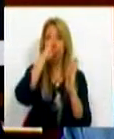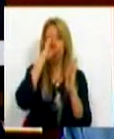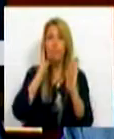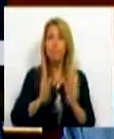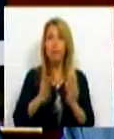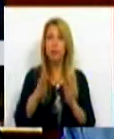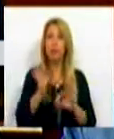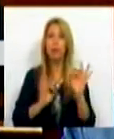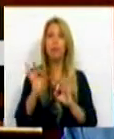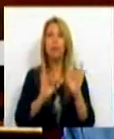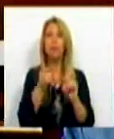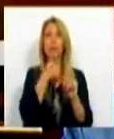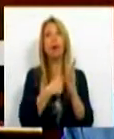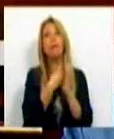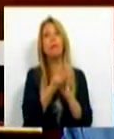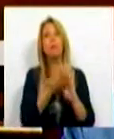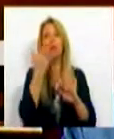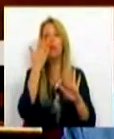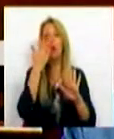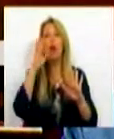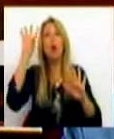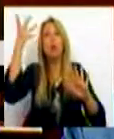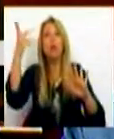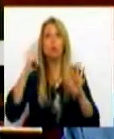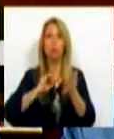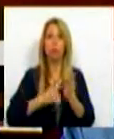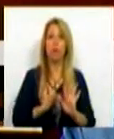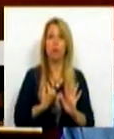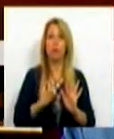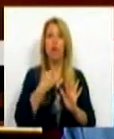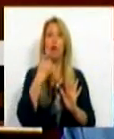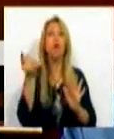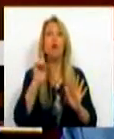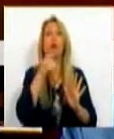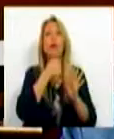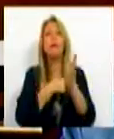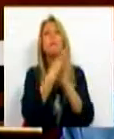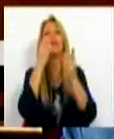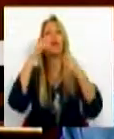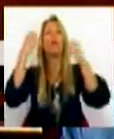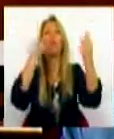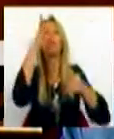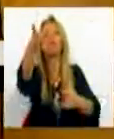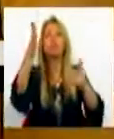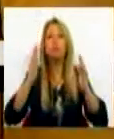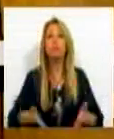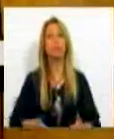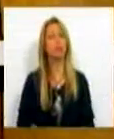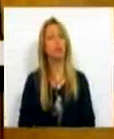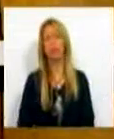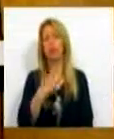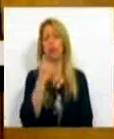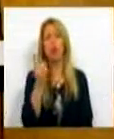medidas para quando for necessário. Não se diz que essas medidas têm que ser anunciadas, não se diz que essas medidas têm que